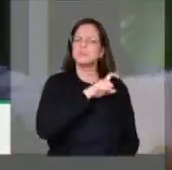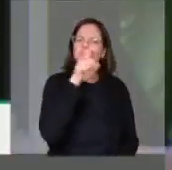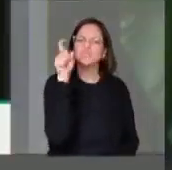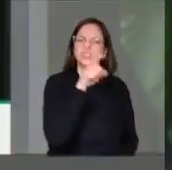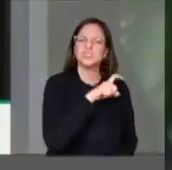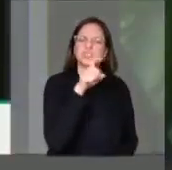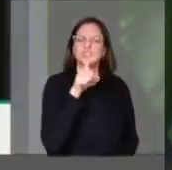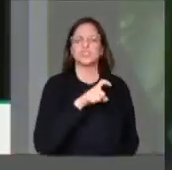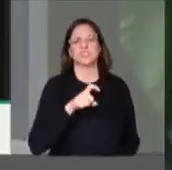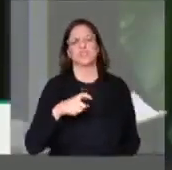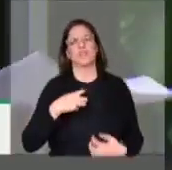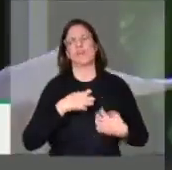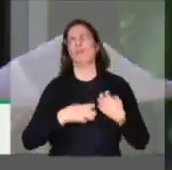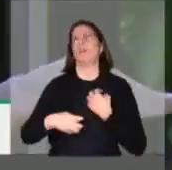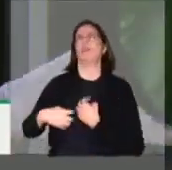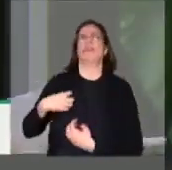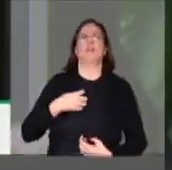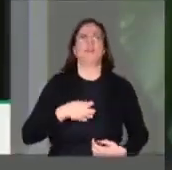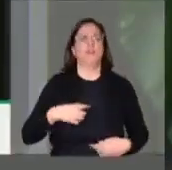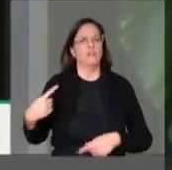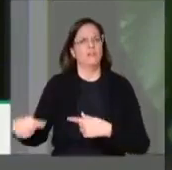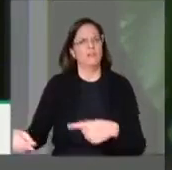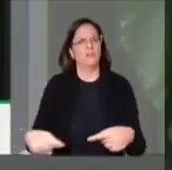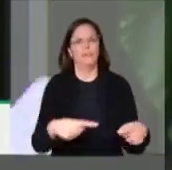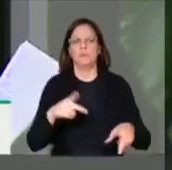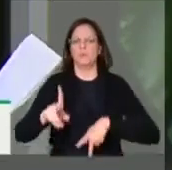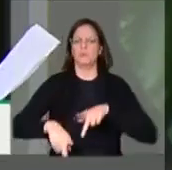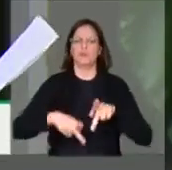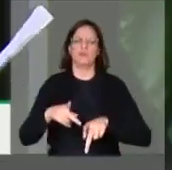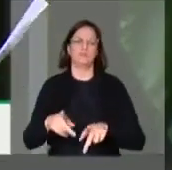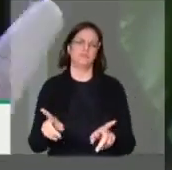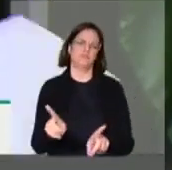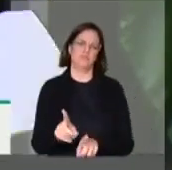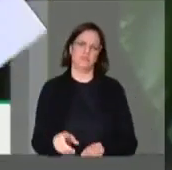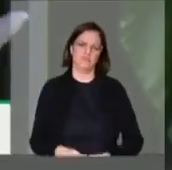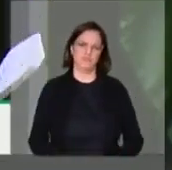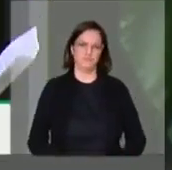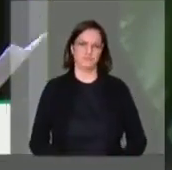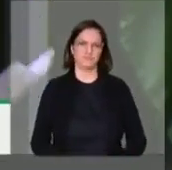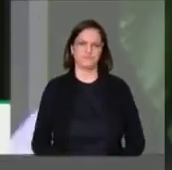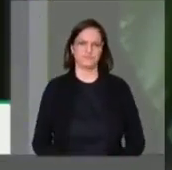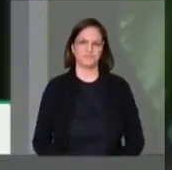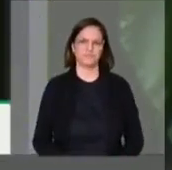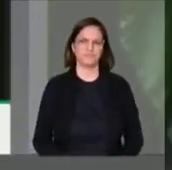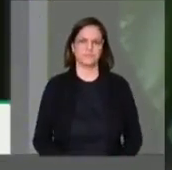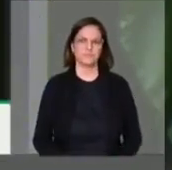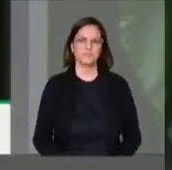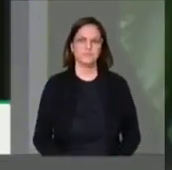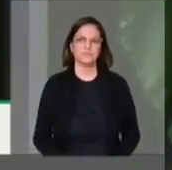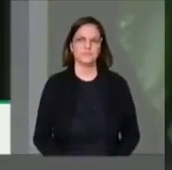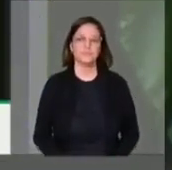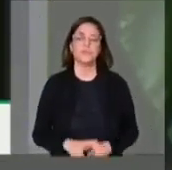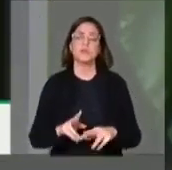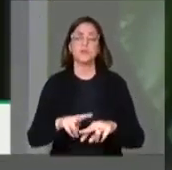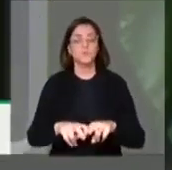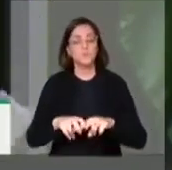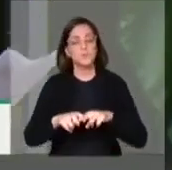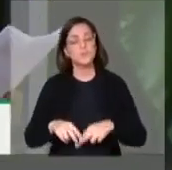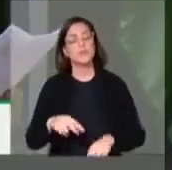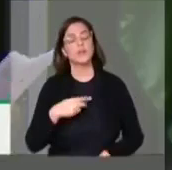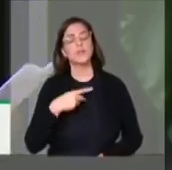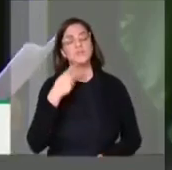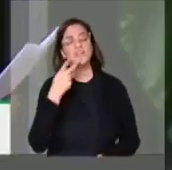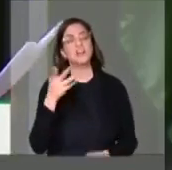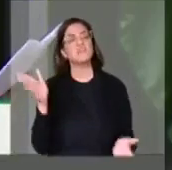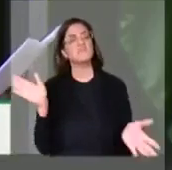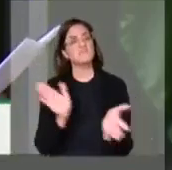que desestabilizam todo o debate público. Assim, senhor presidente, eu faço questão de enaltecer